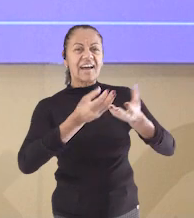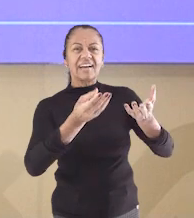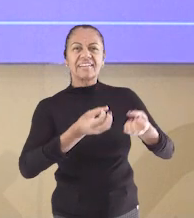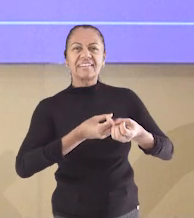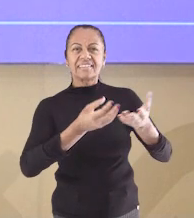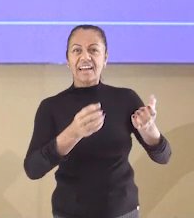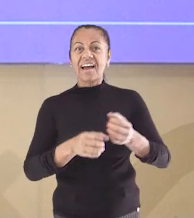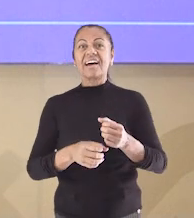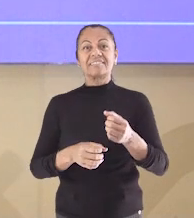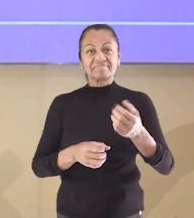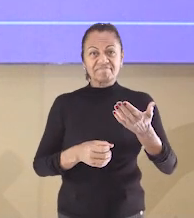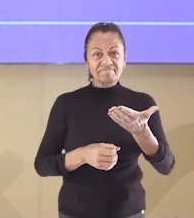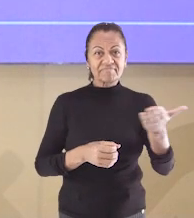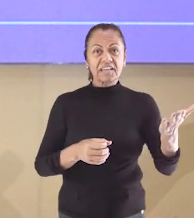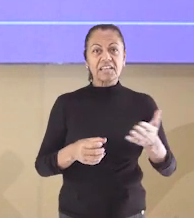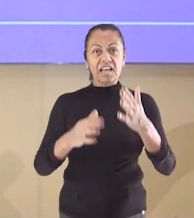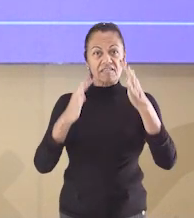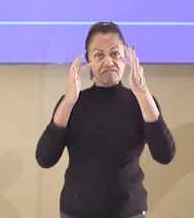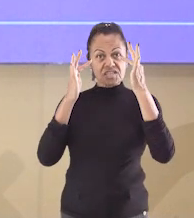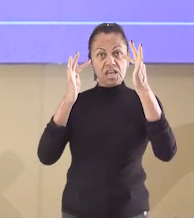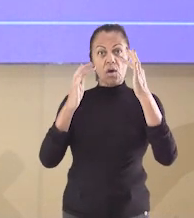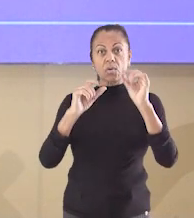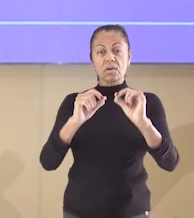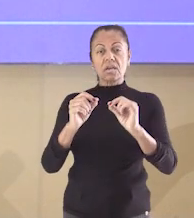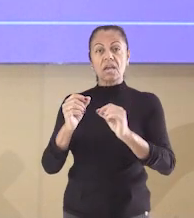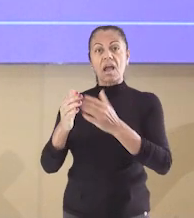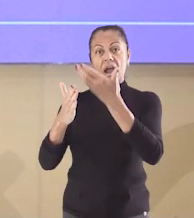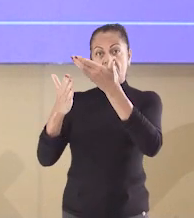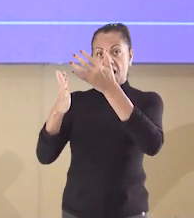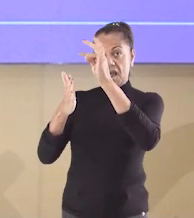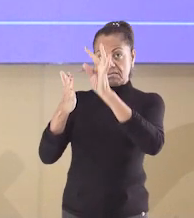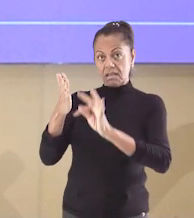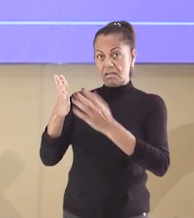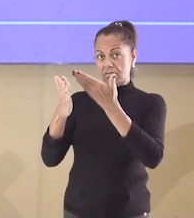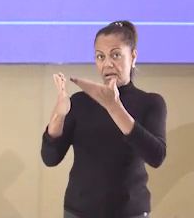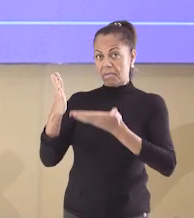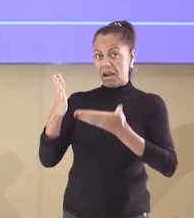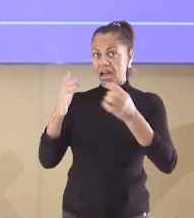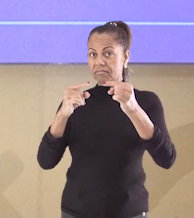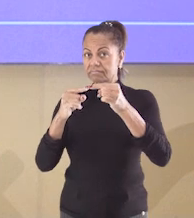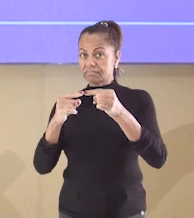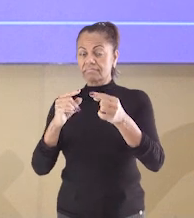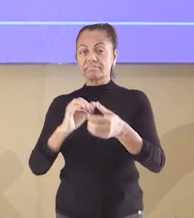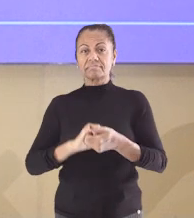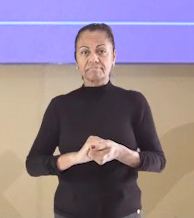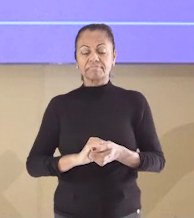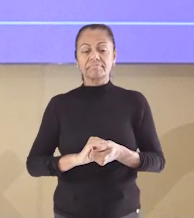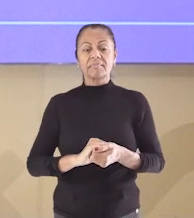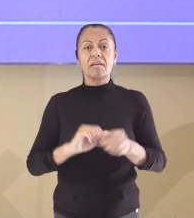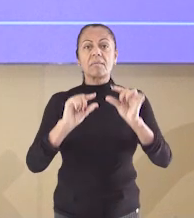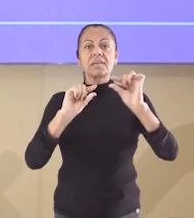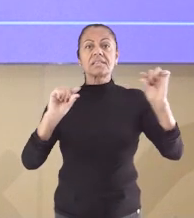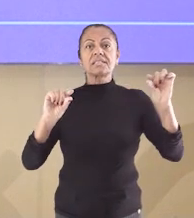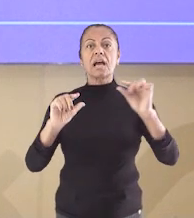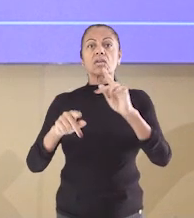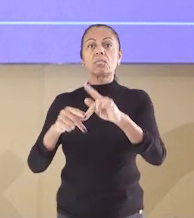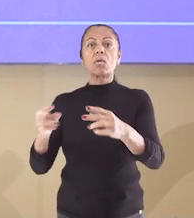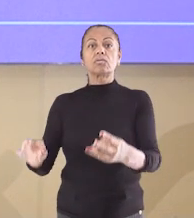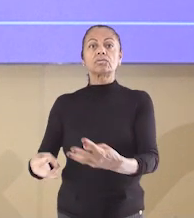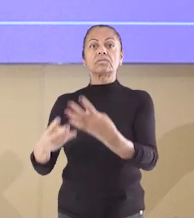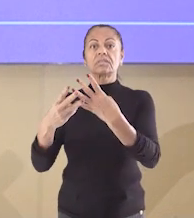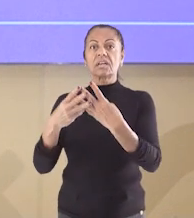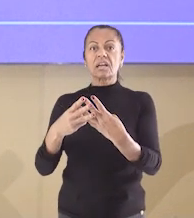generosidade, cortesia, benevolência, dando o que eles esperam receber e sendo fiel à sua